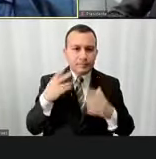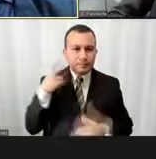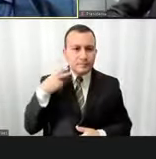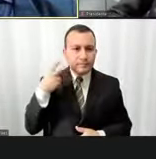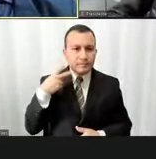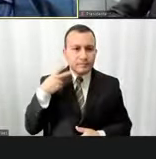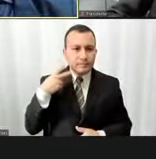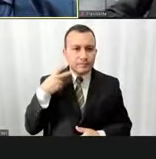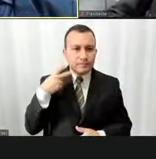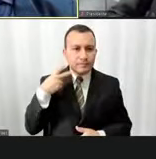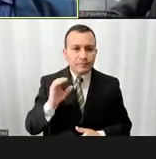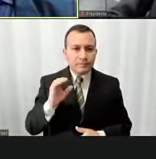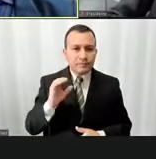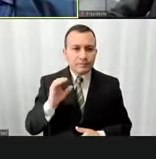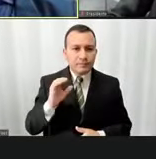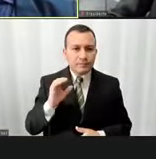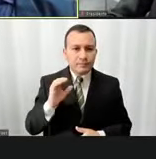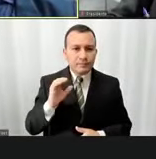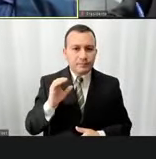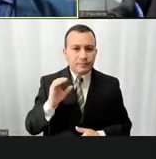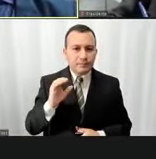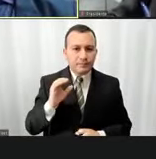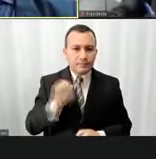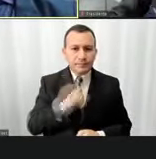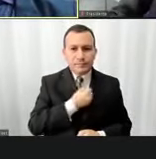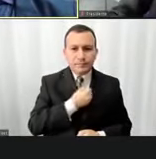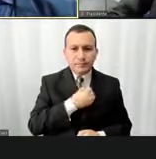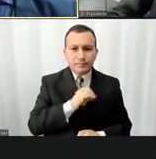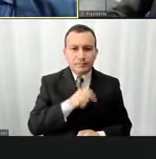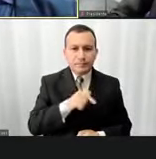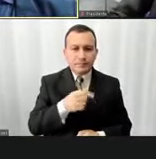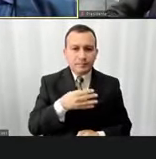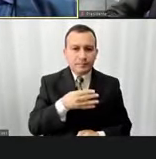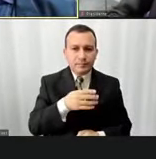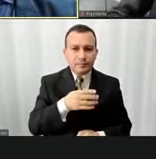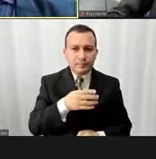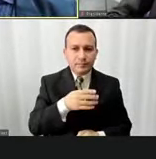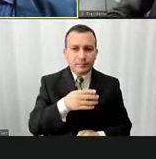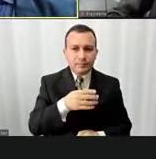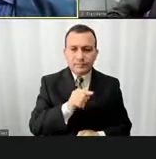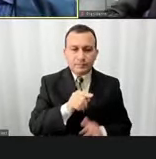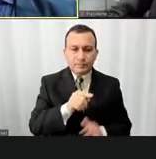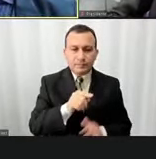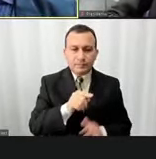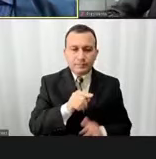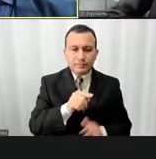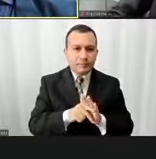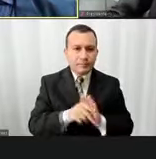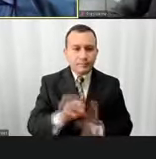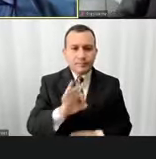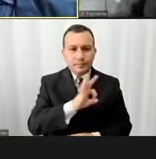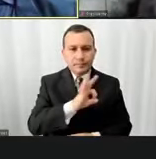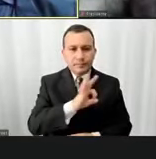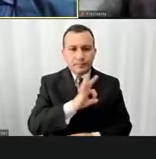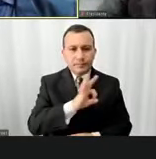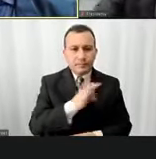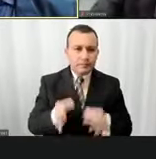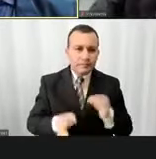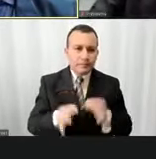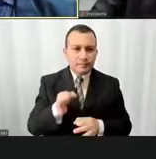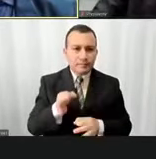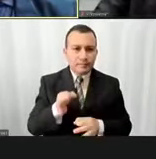Vereador Cássio Coelho, número 074, para a Polícia Judiciária Civil do Estado do Rio